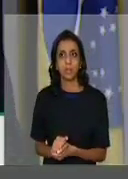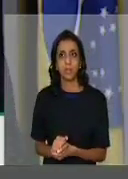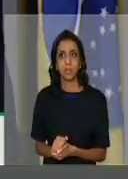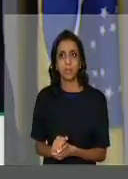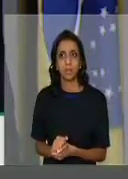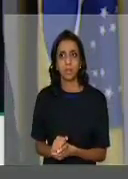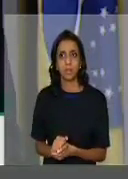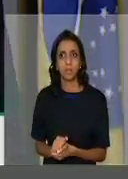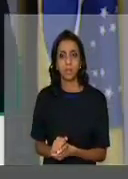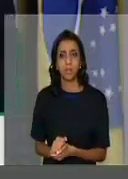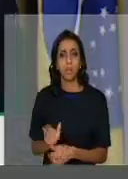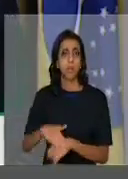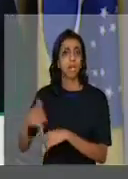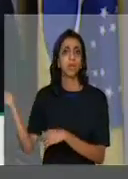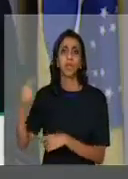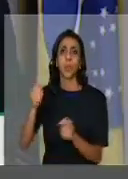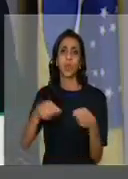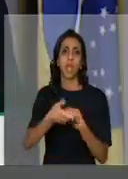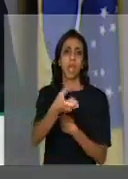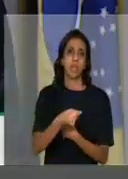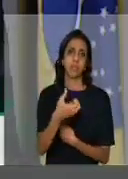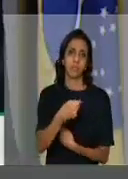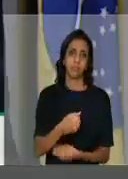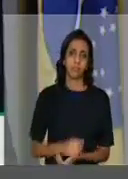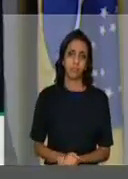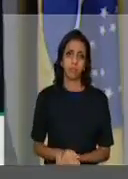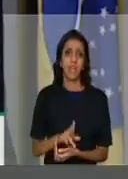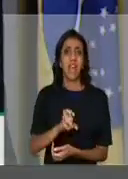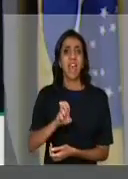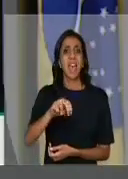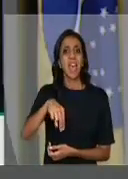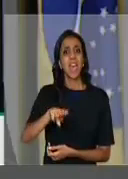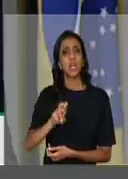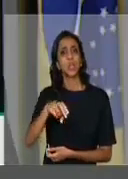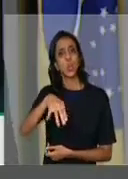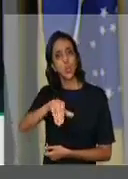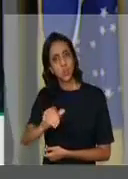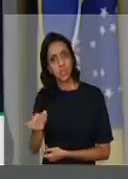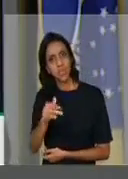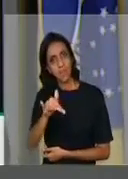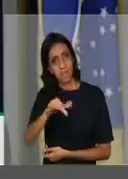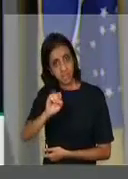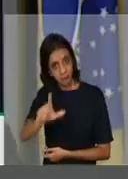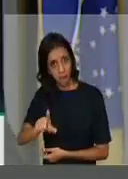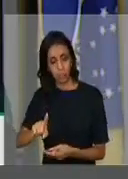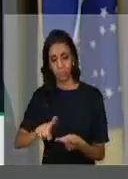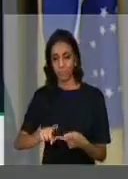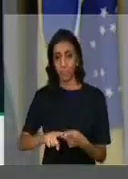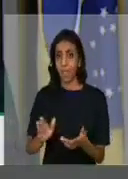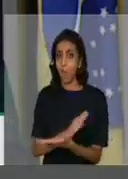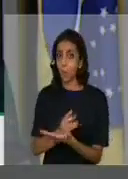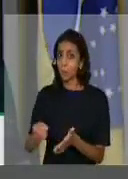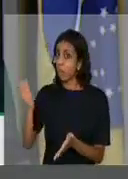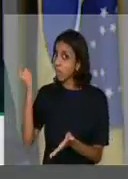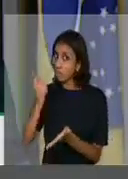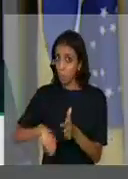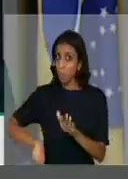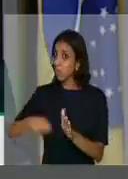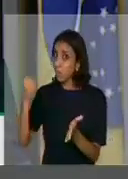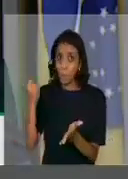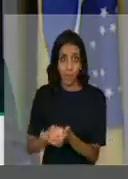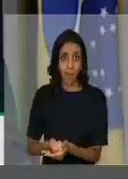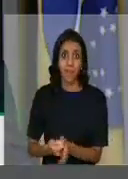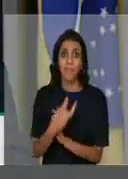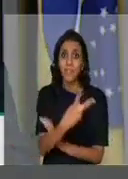que hoje consegue arrecadar. As renúncias fiscais, a sonegação, que